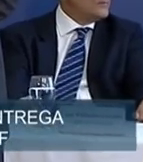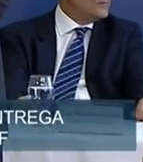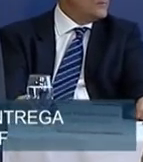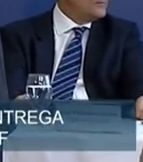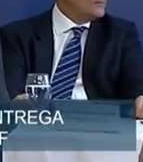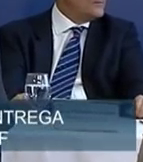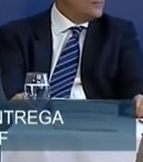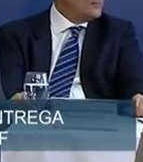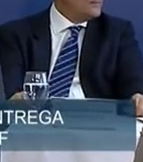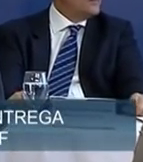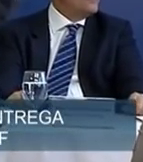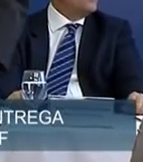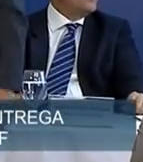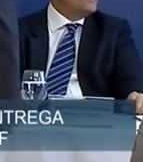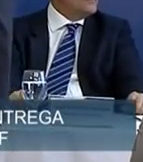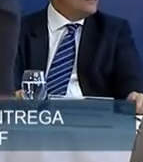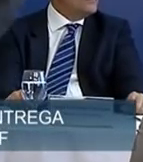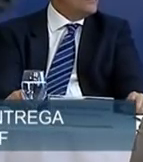k